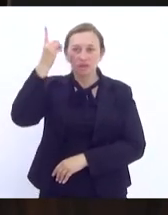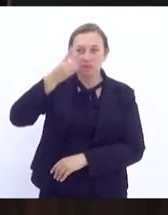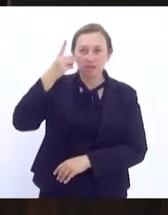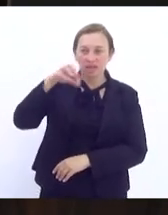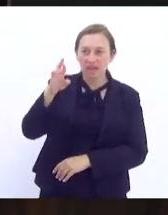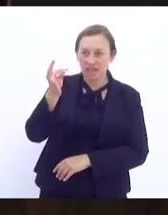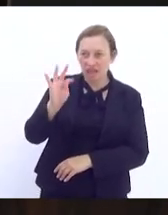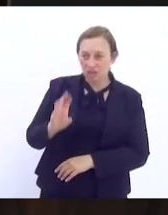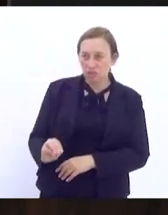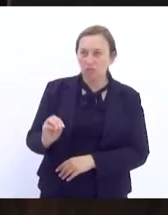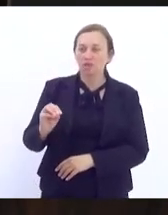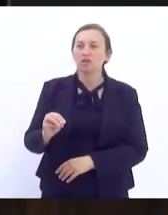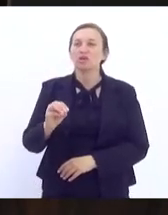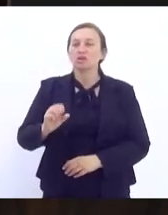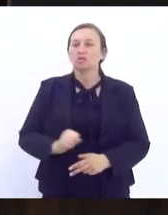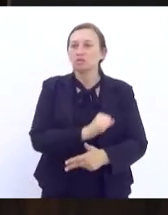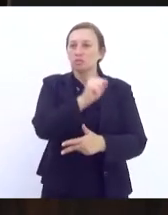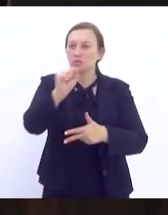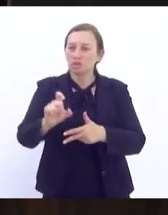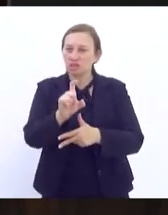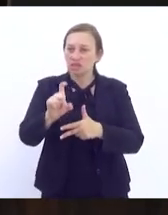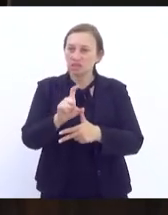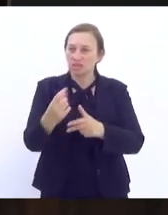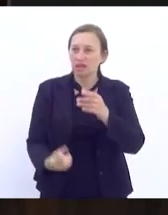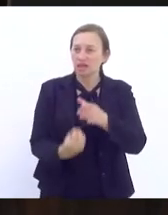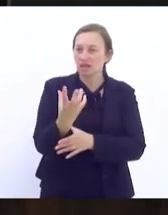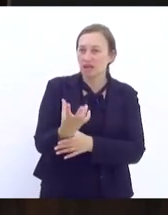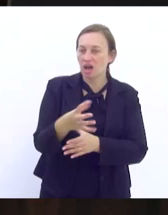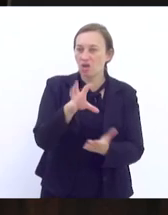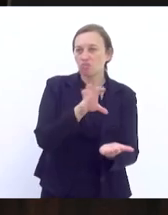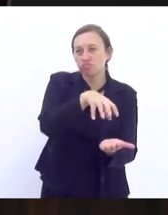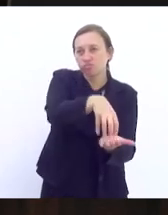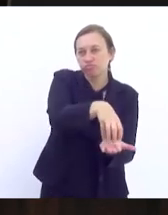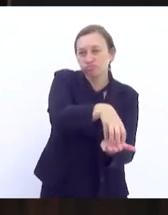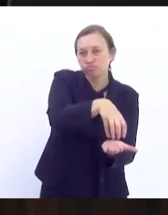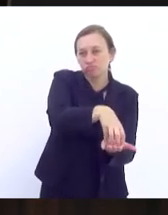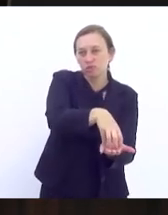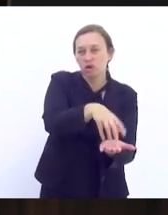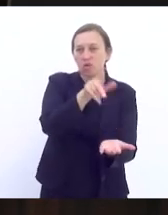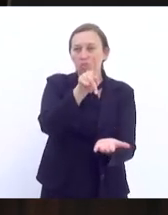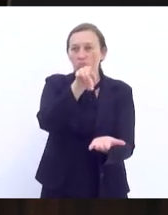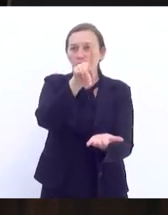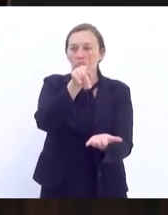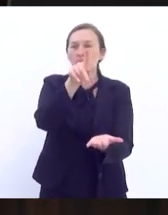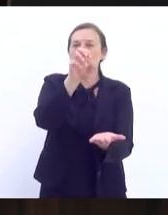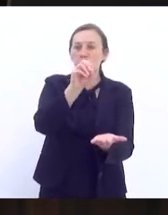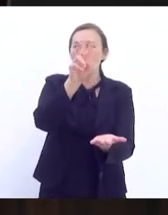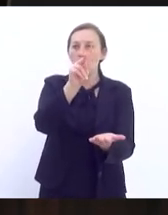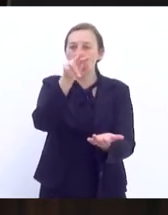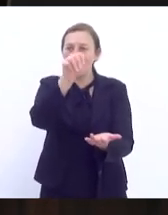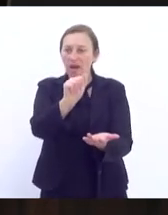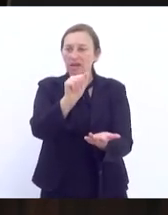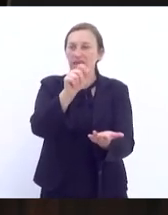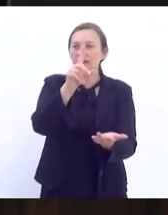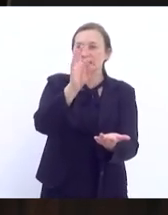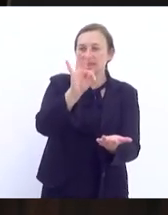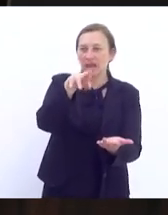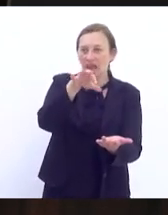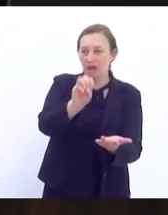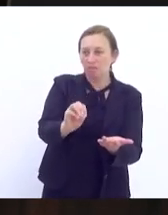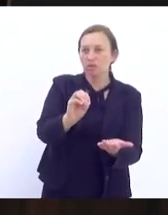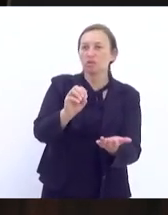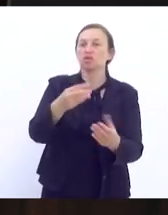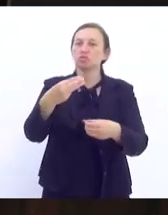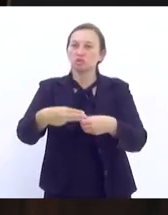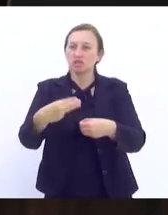cozzolino que autoriza o poder executivo a instalar uma unidade do Poupatempo no município de Miracema Rio de Janeiro pareceres